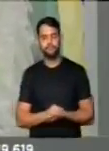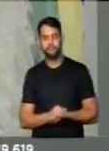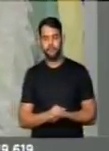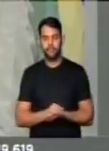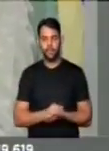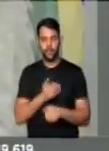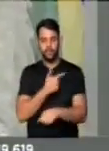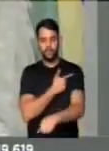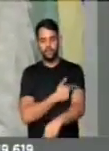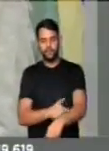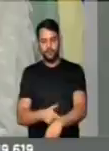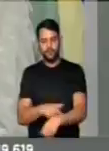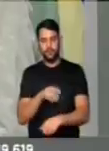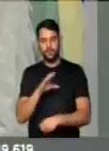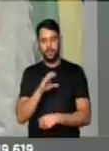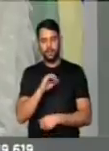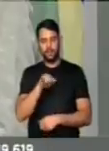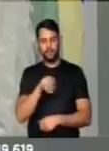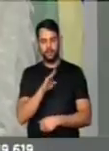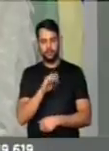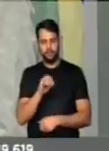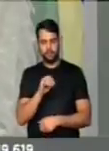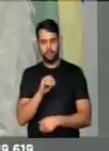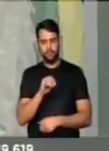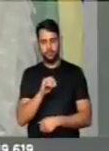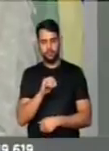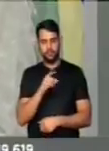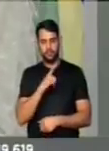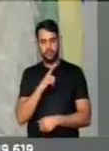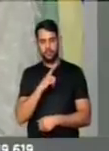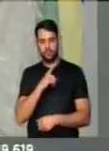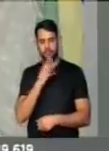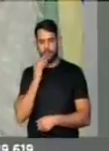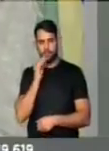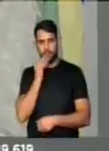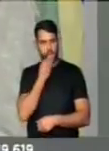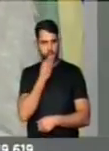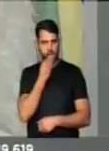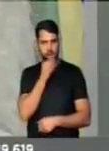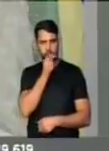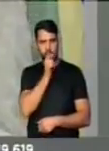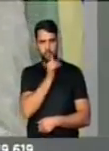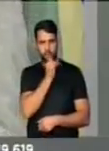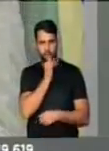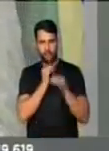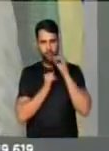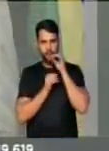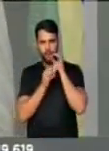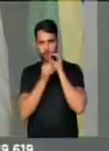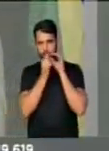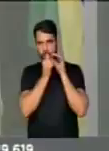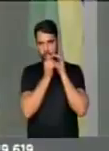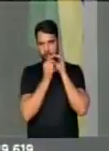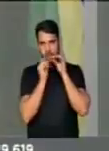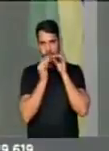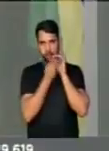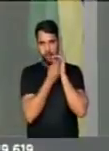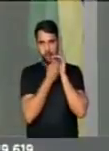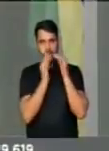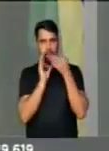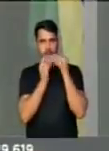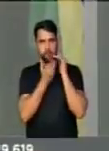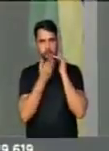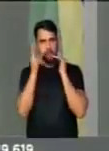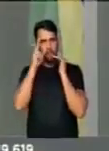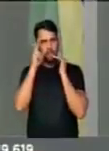o costume do cachimbo põe a boca torta. Há uma